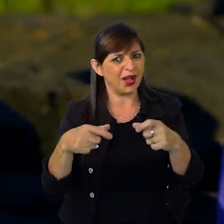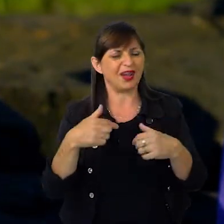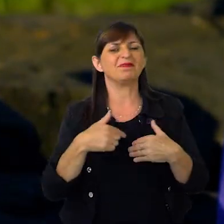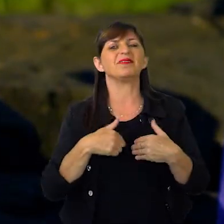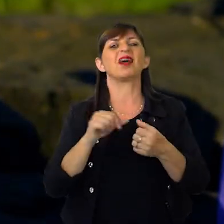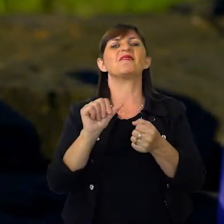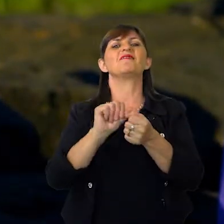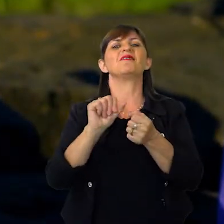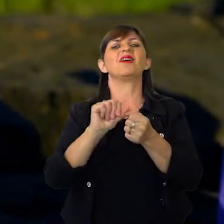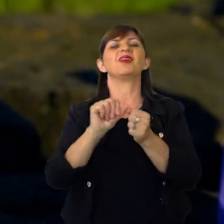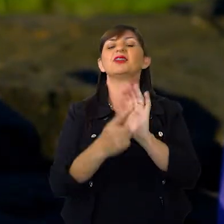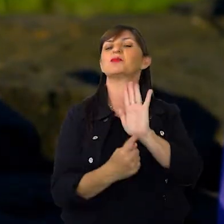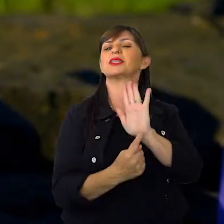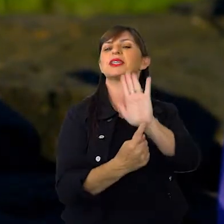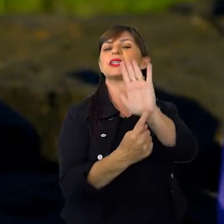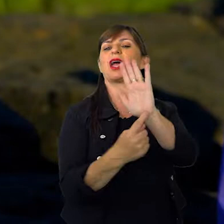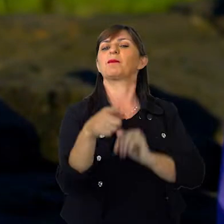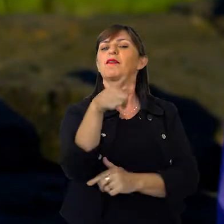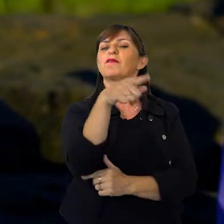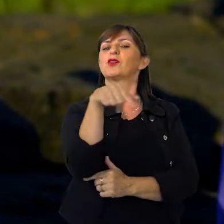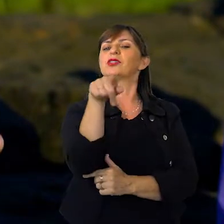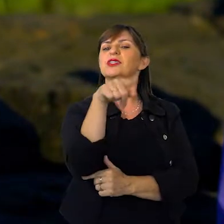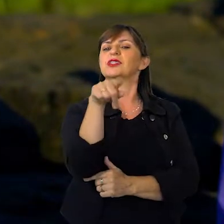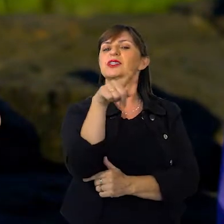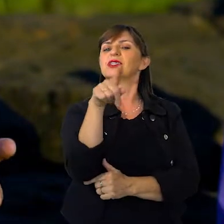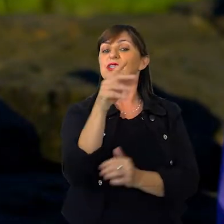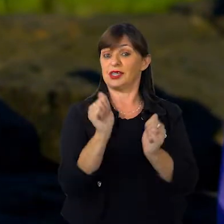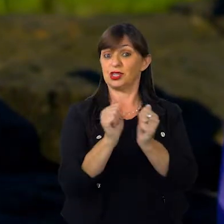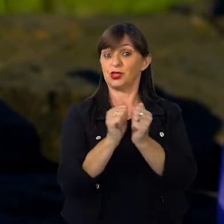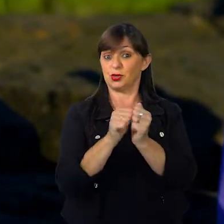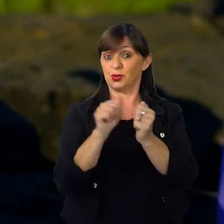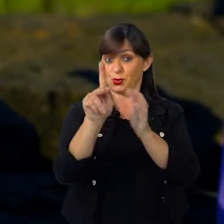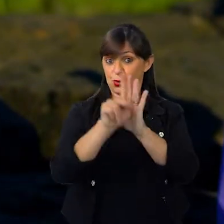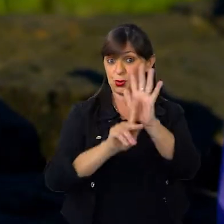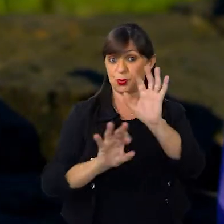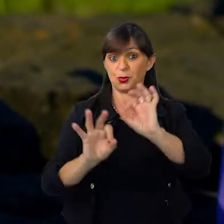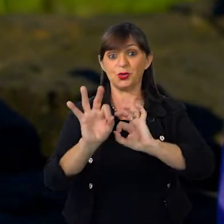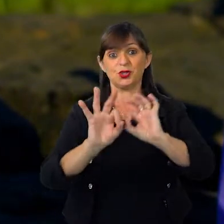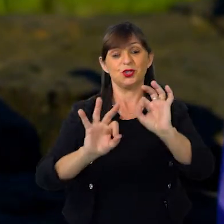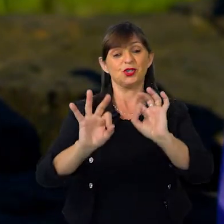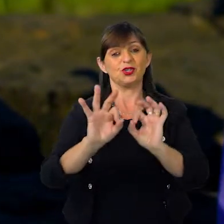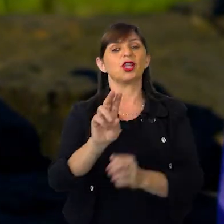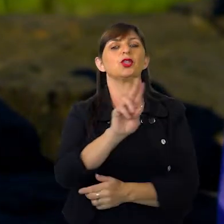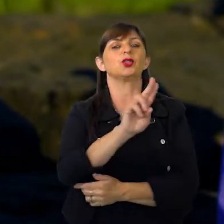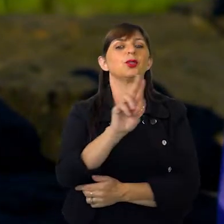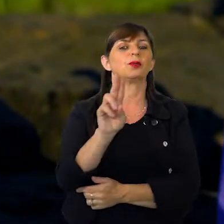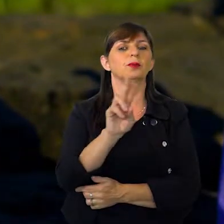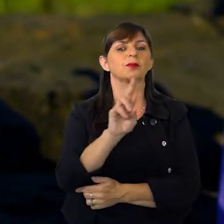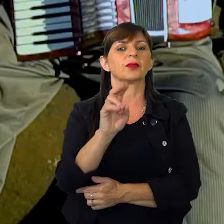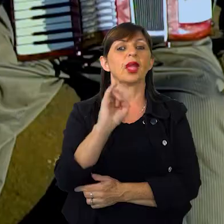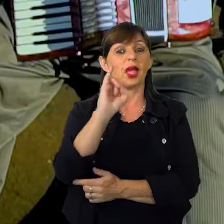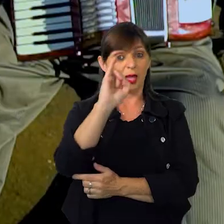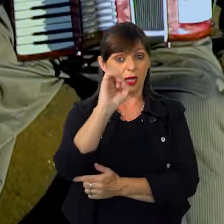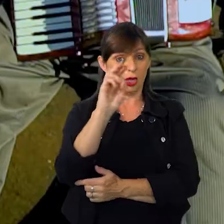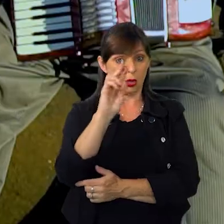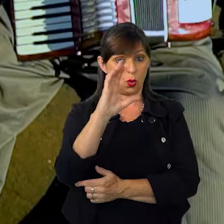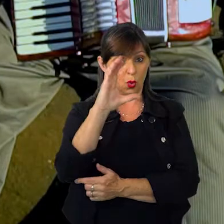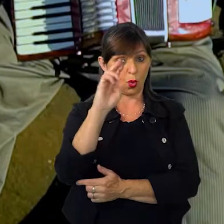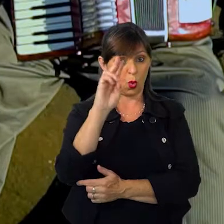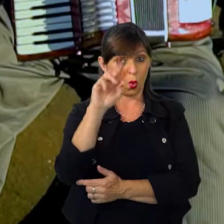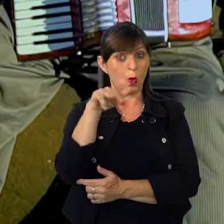verso e eu vou apresentar para vocês dentro deste projecto chama-se yucumã